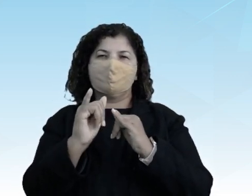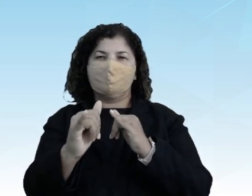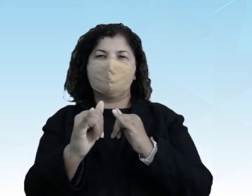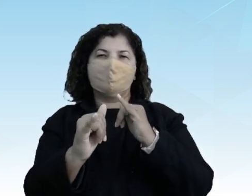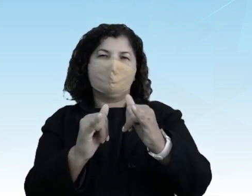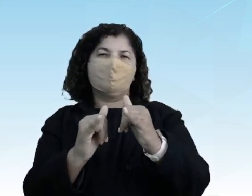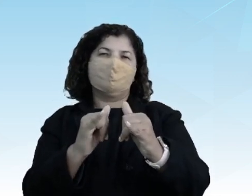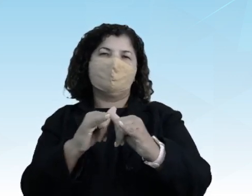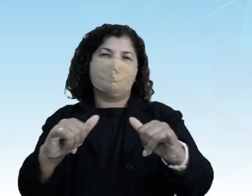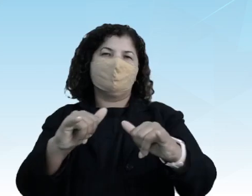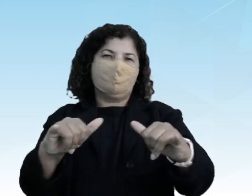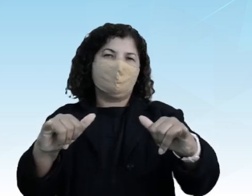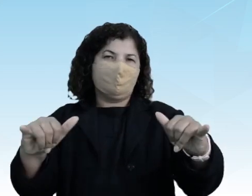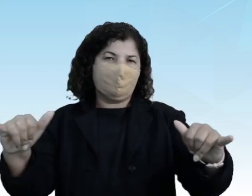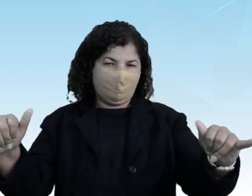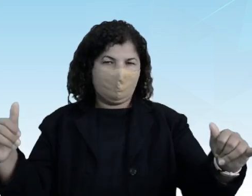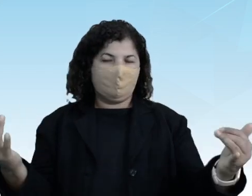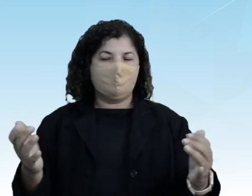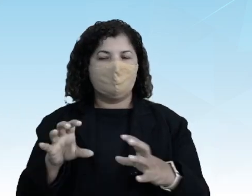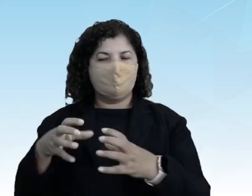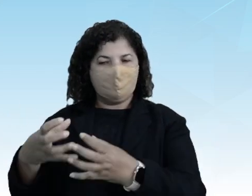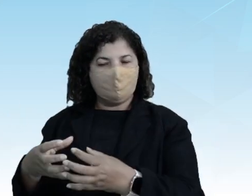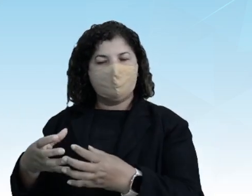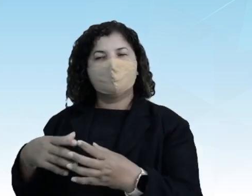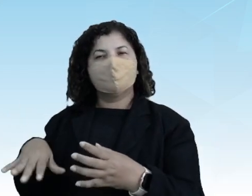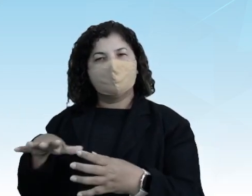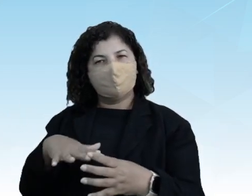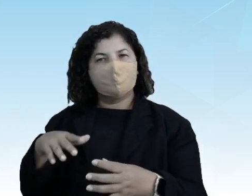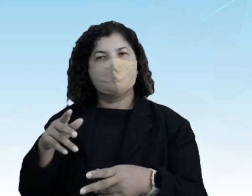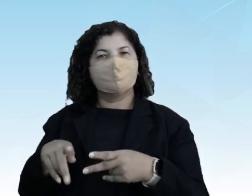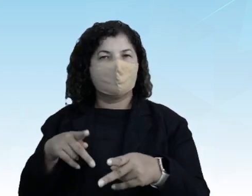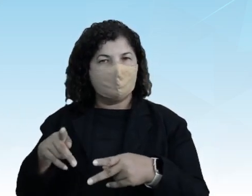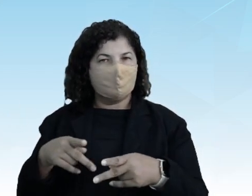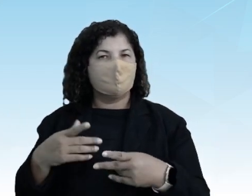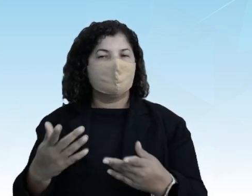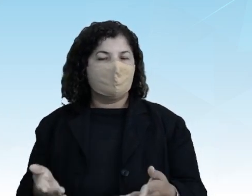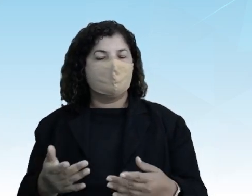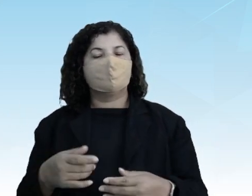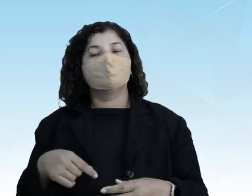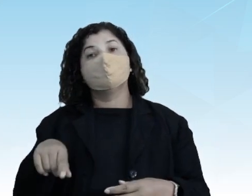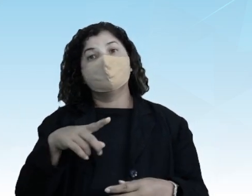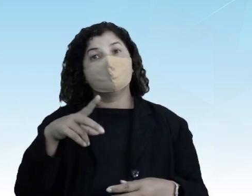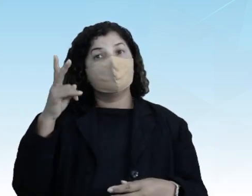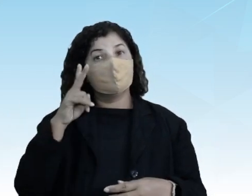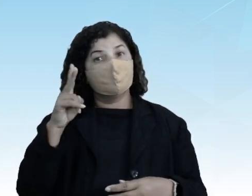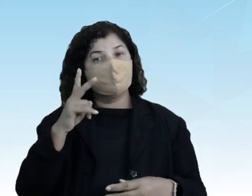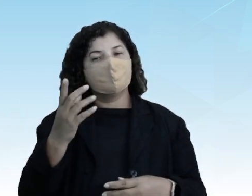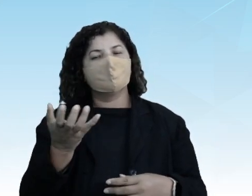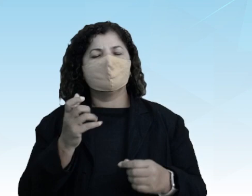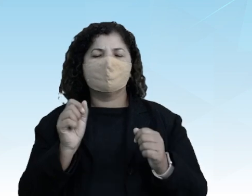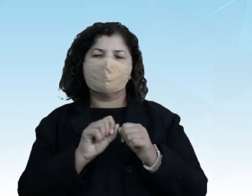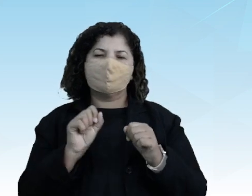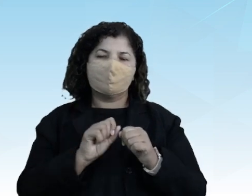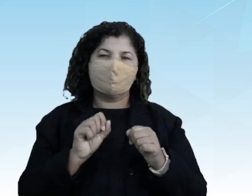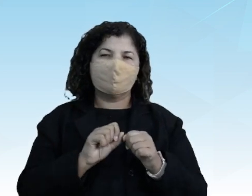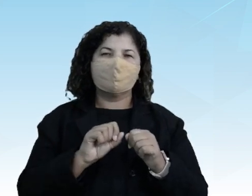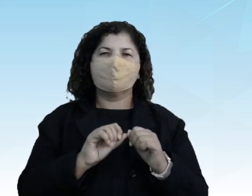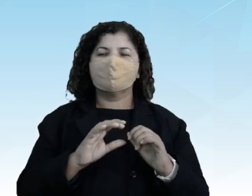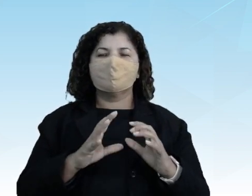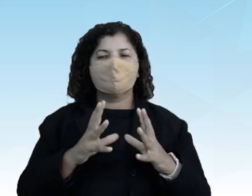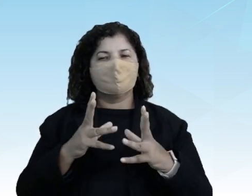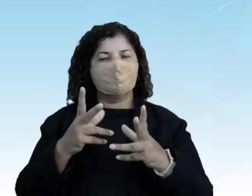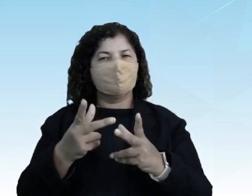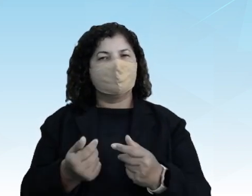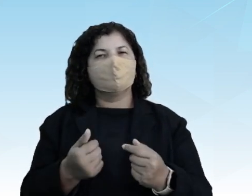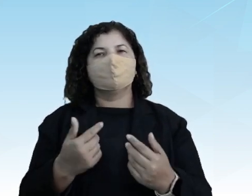de uma comunidade, né? Então, na realidade, então a gente tenta, historiadores, nós tentamos reconstruir